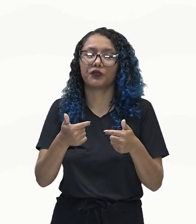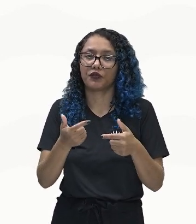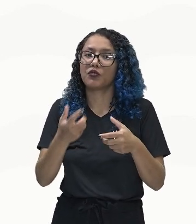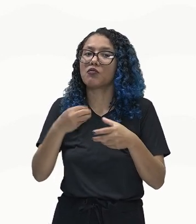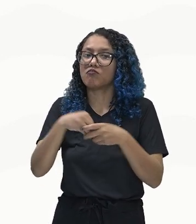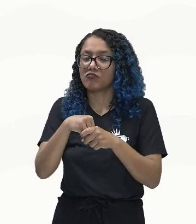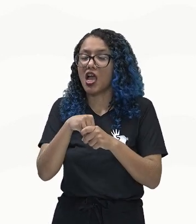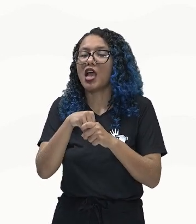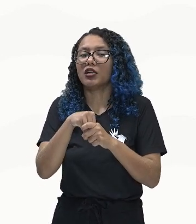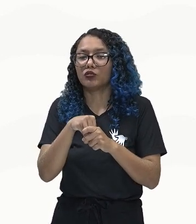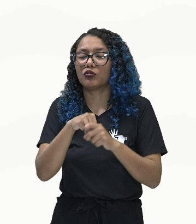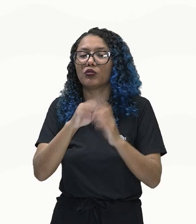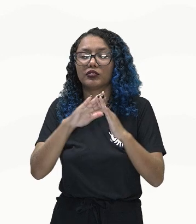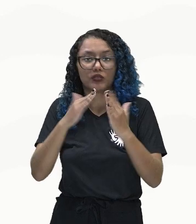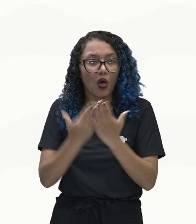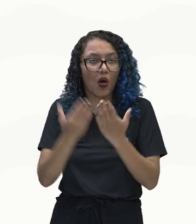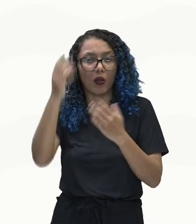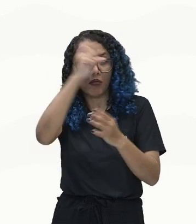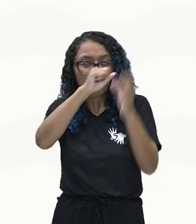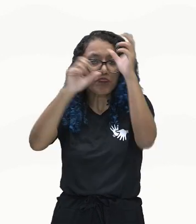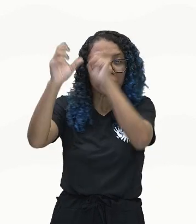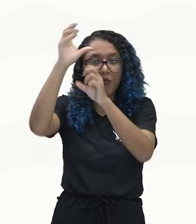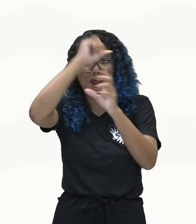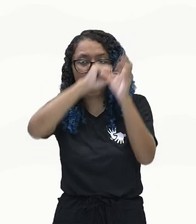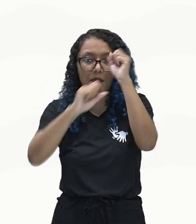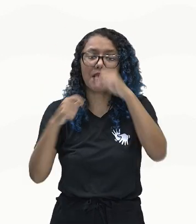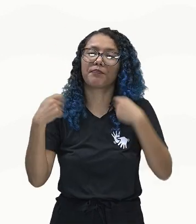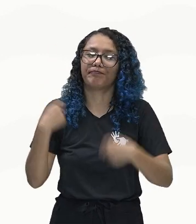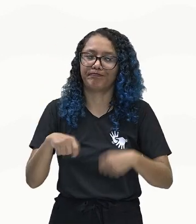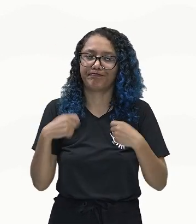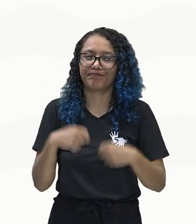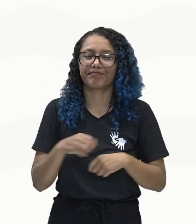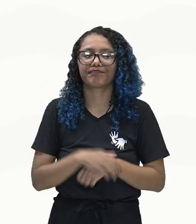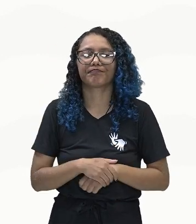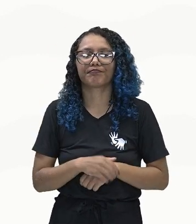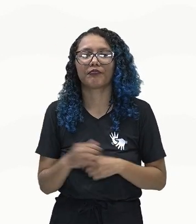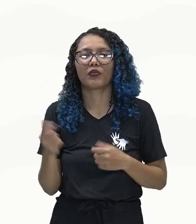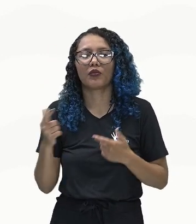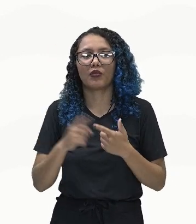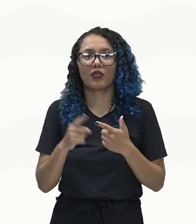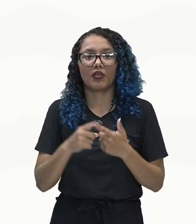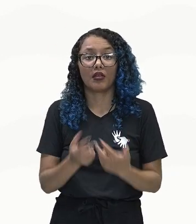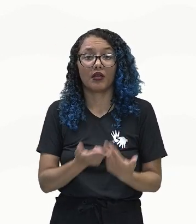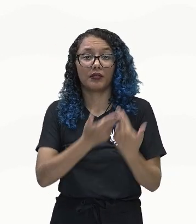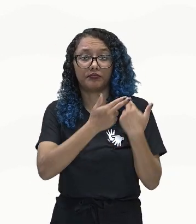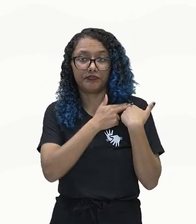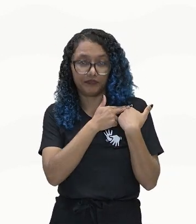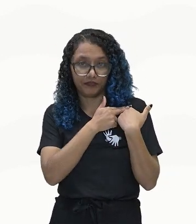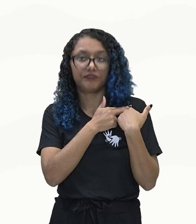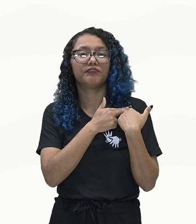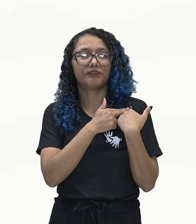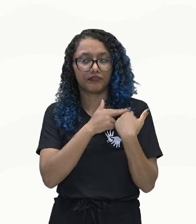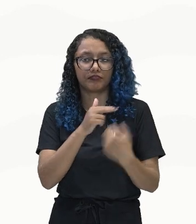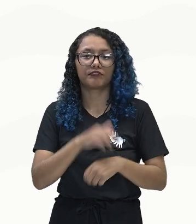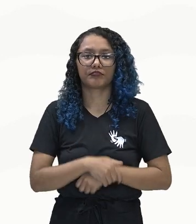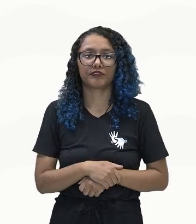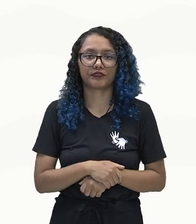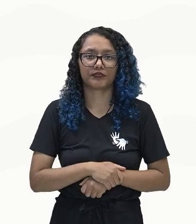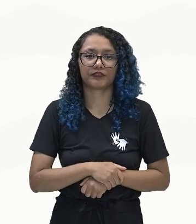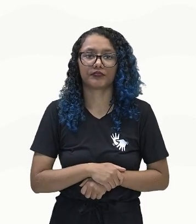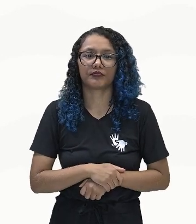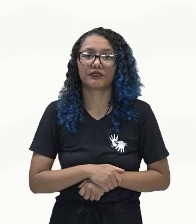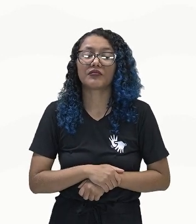sua aprendizagem também. Responsabilidade, né? Ao serem agentes ativos do seu processo educativo,